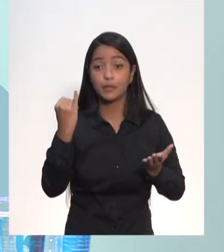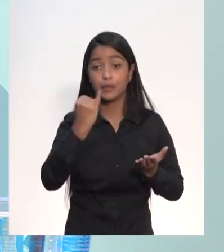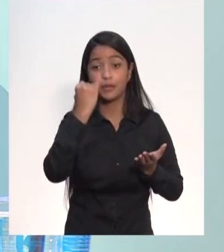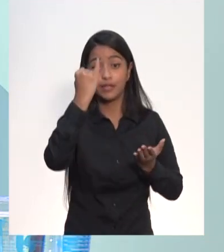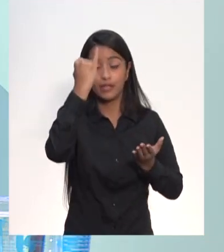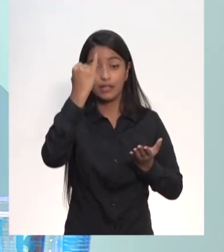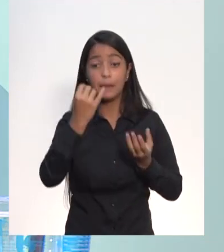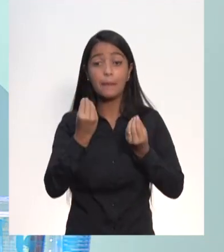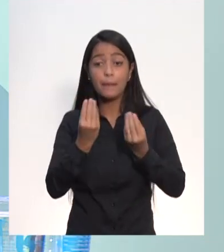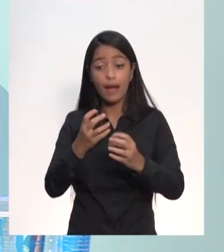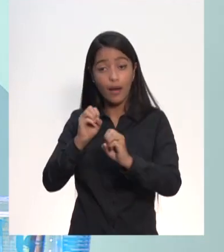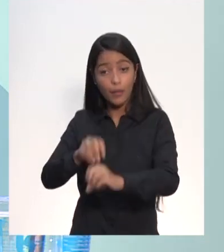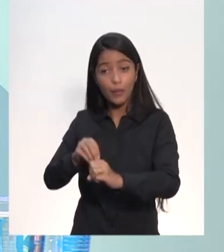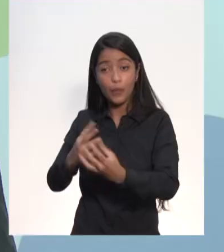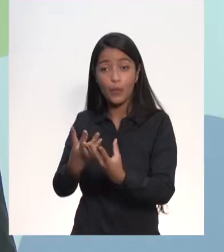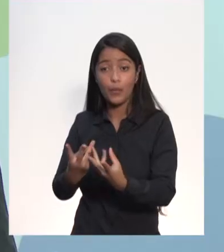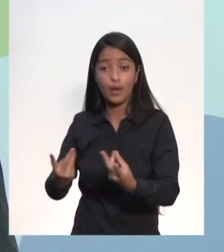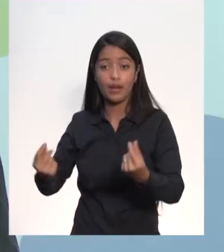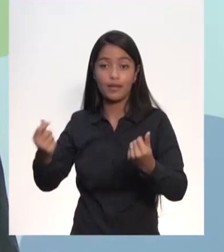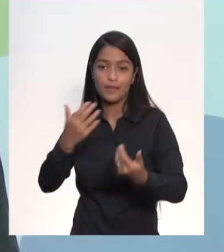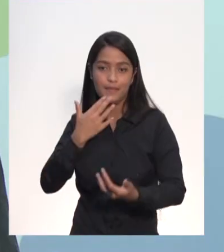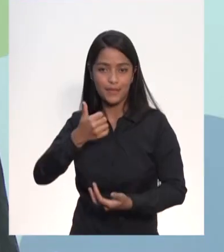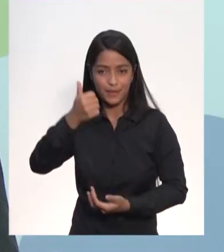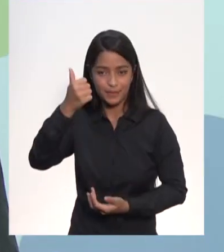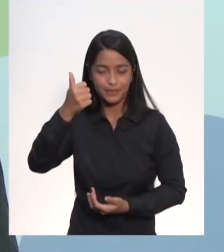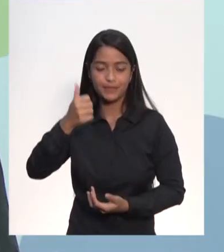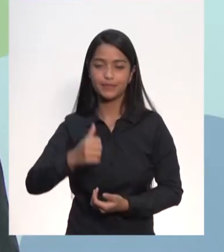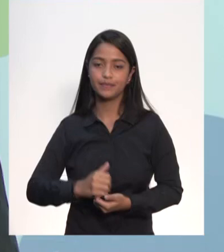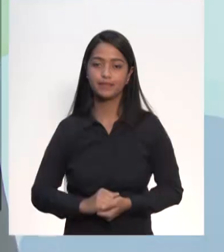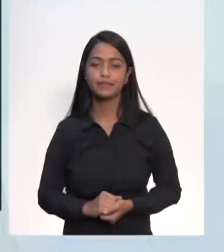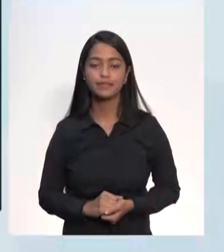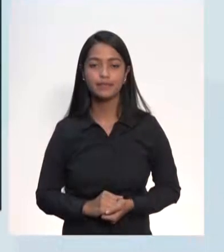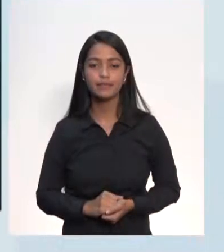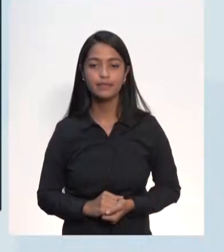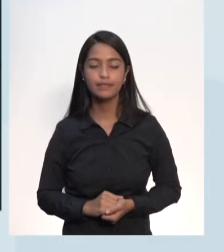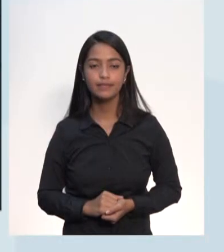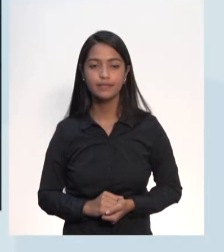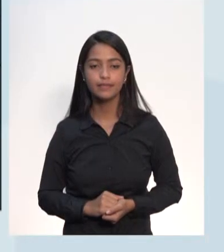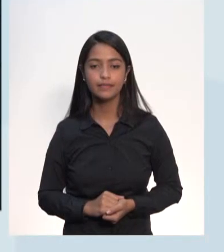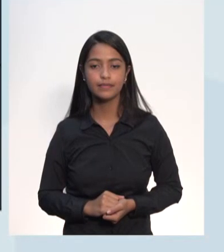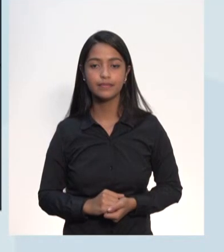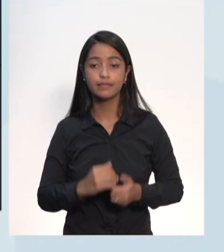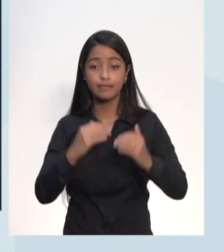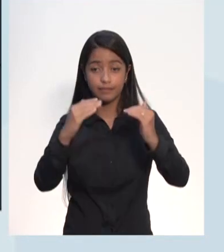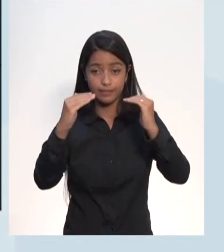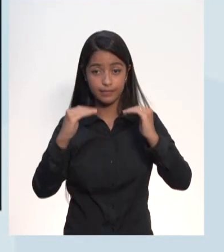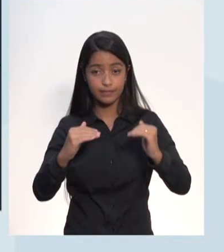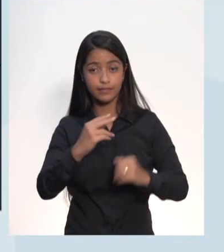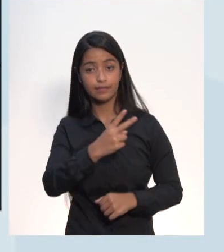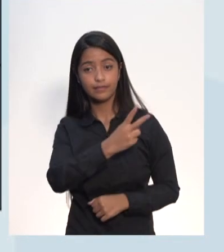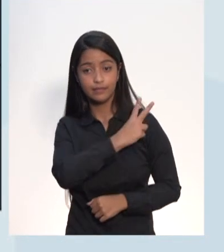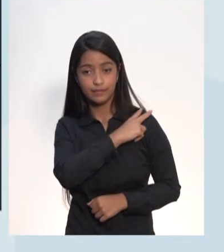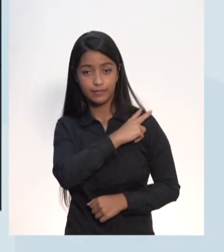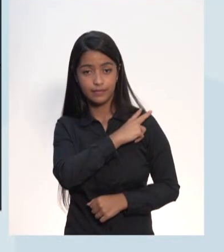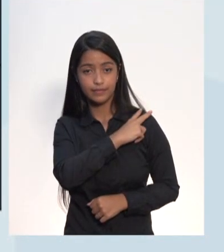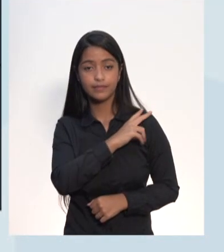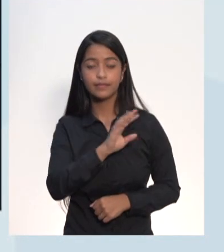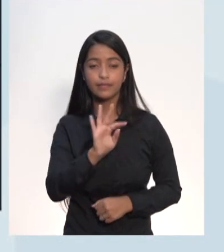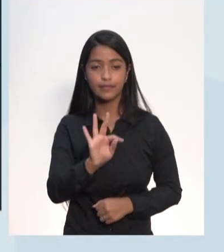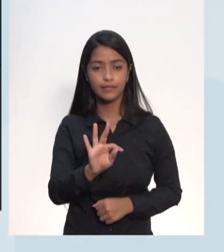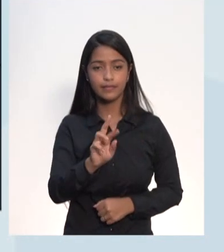de ensino-aprendizagem. Então, voltando também à segunda série, por que no caso, trigonometria,